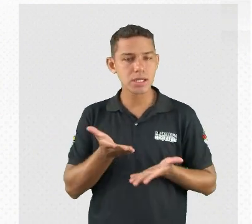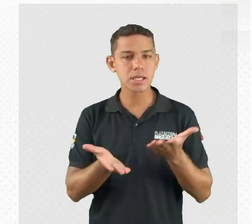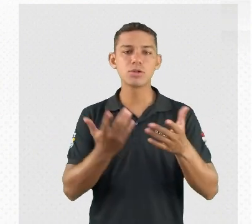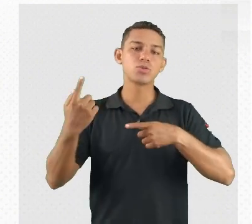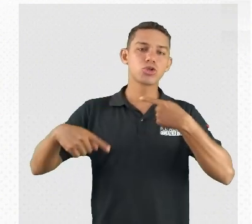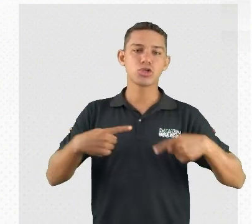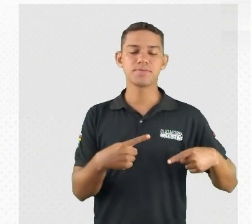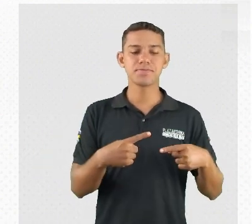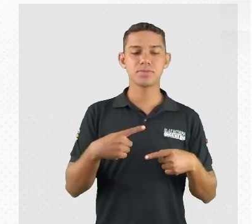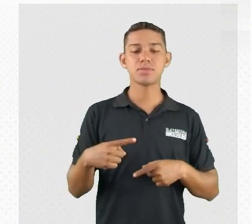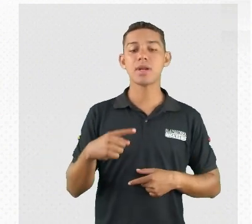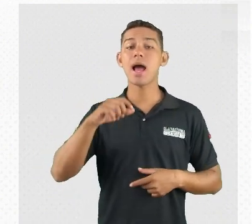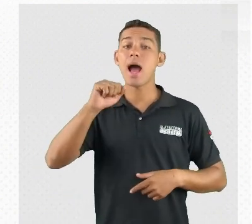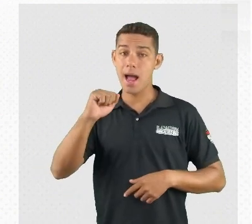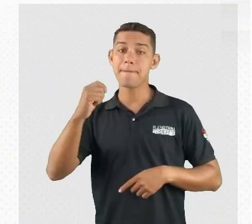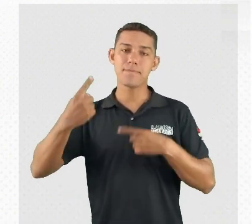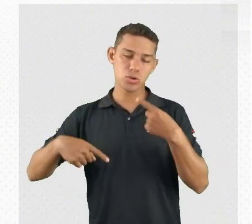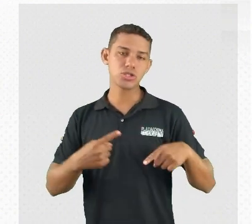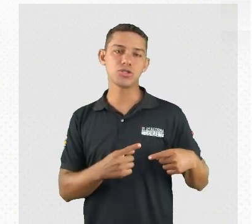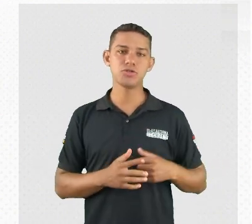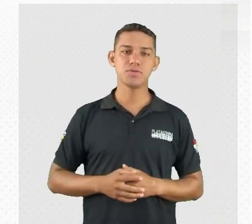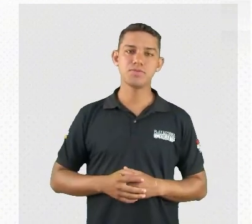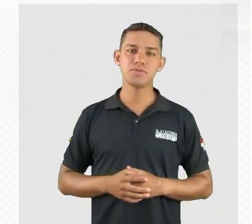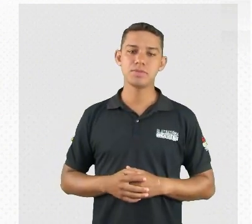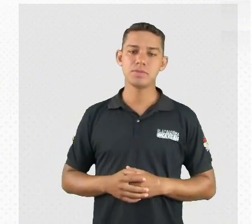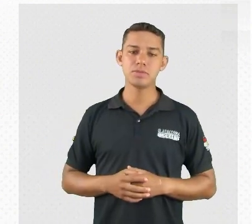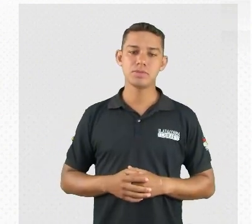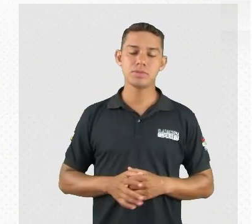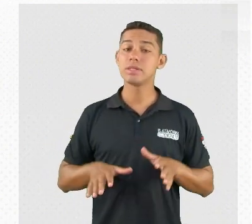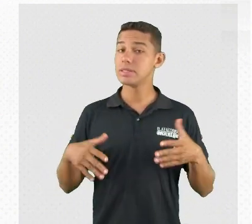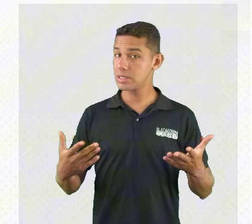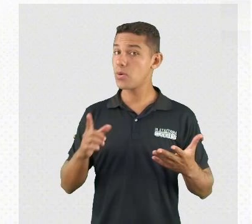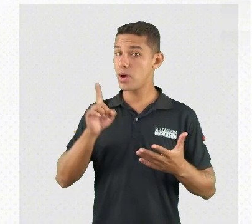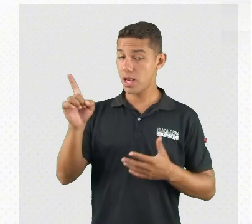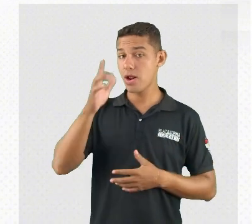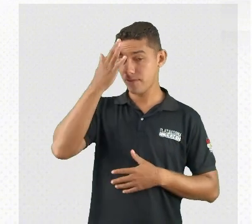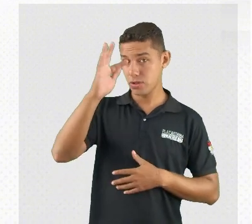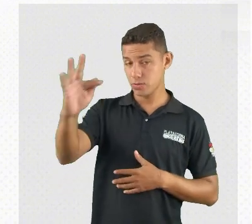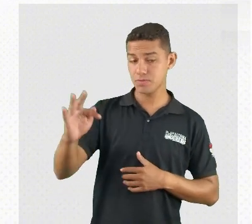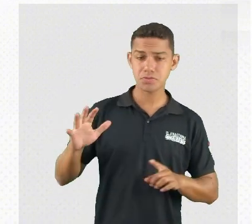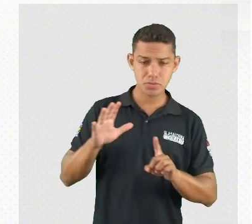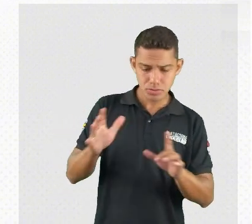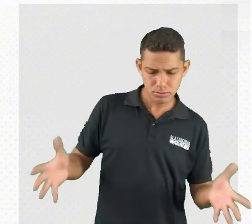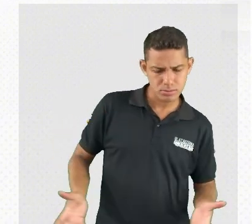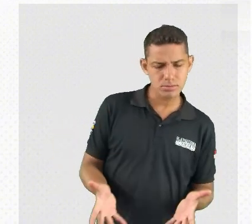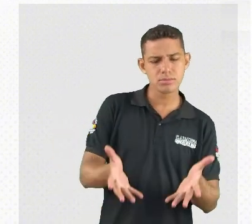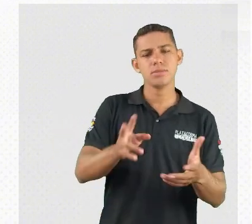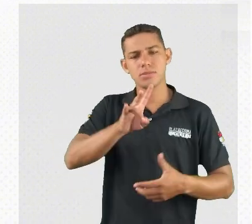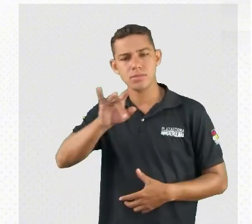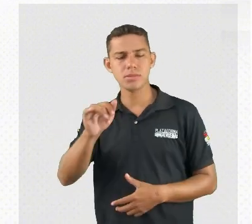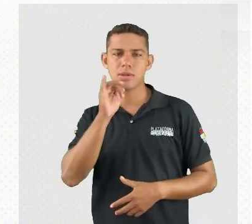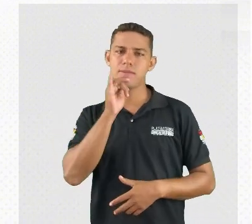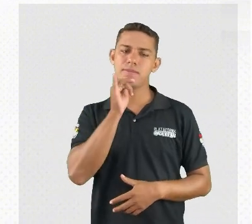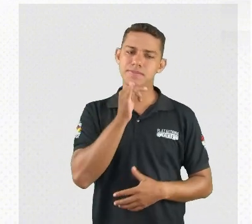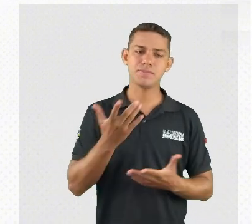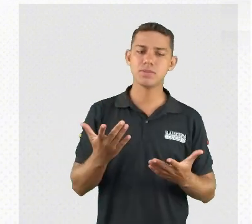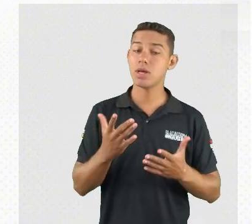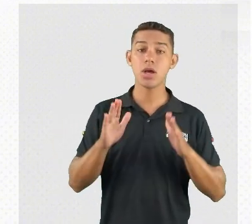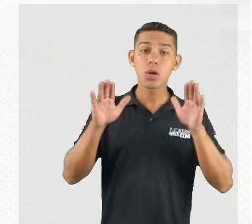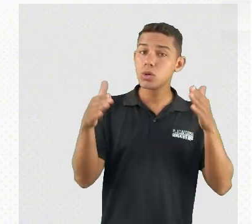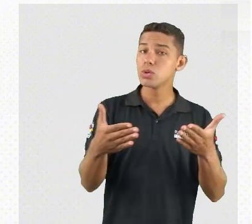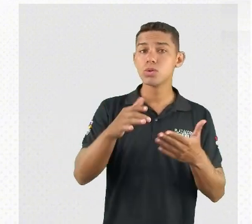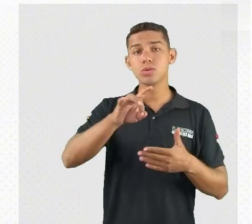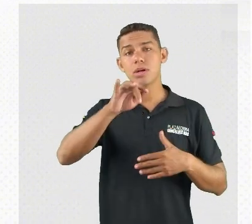político, chamada A Política, Então, ele é um filósofo que vai influenciar não